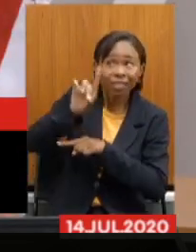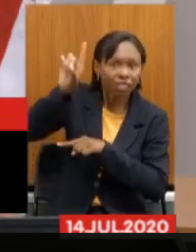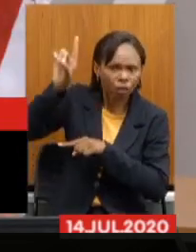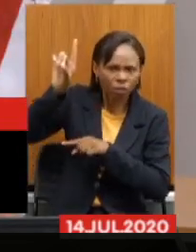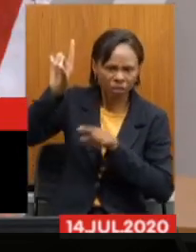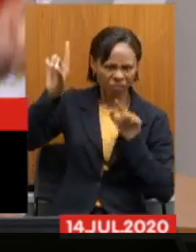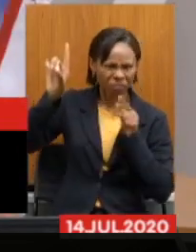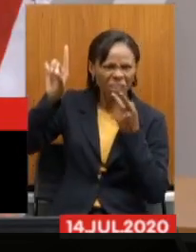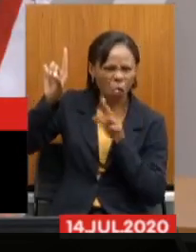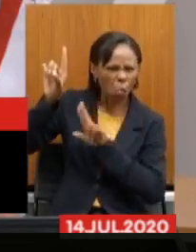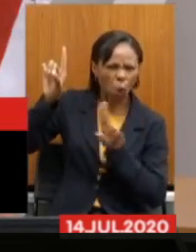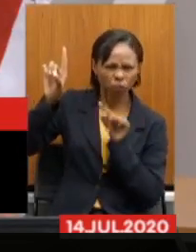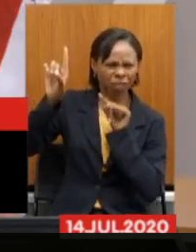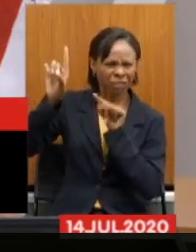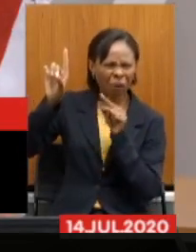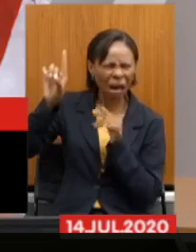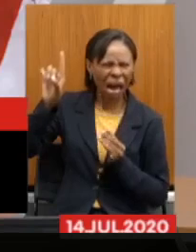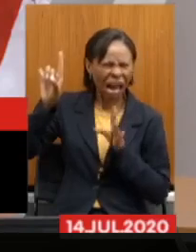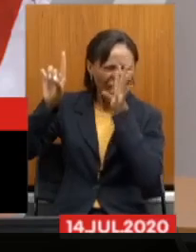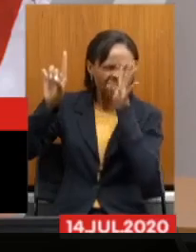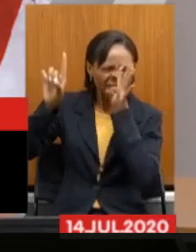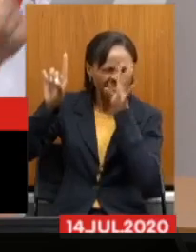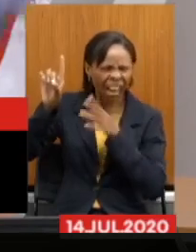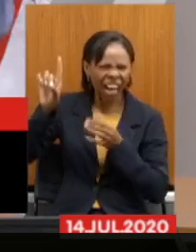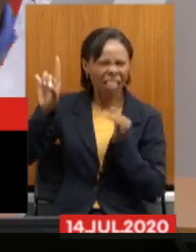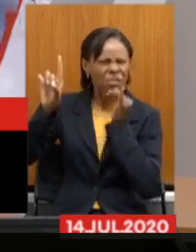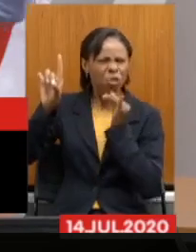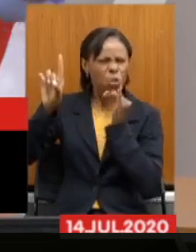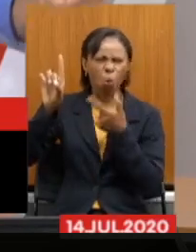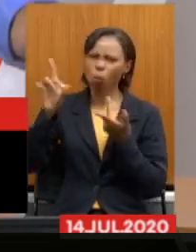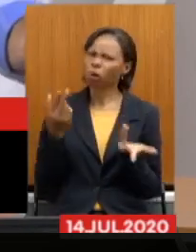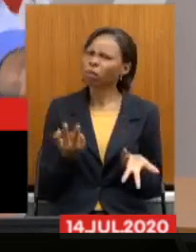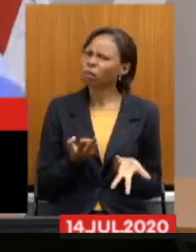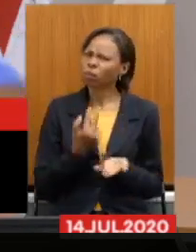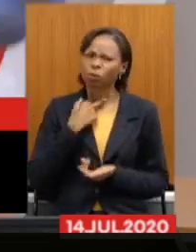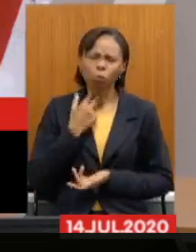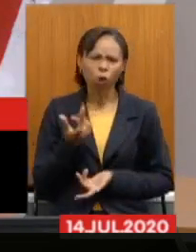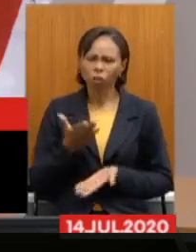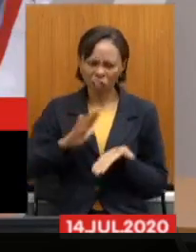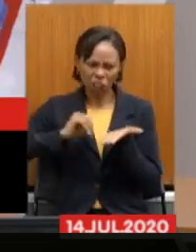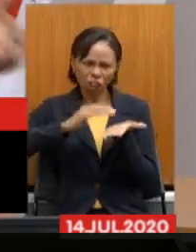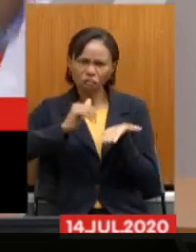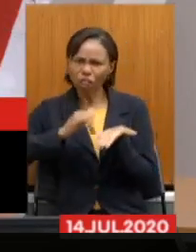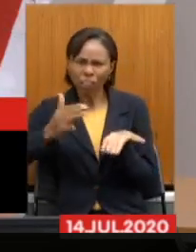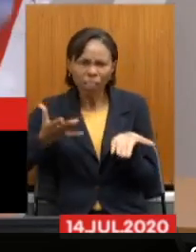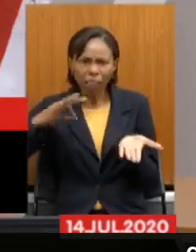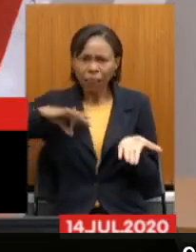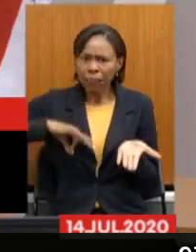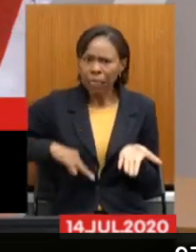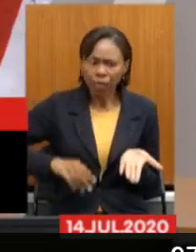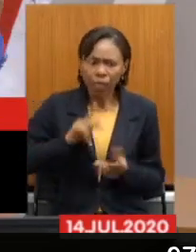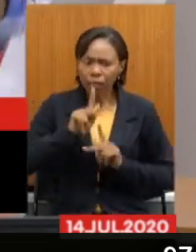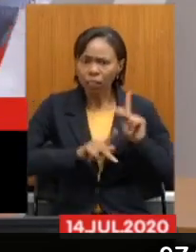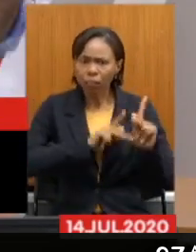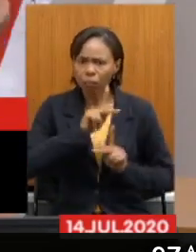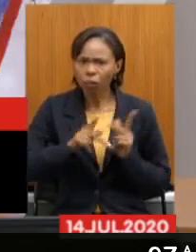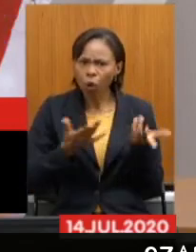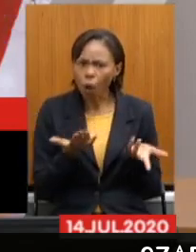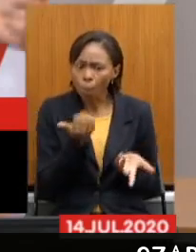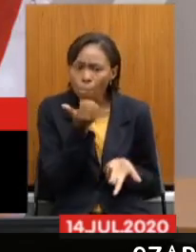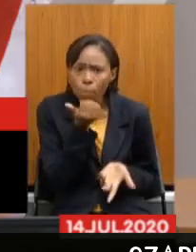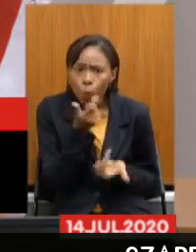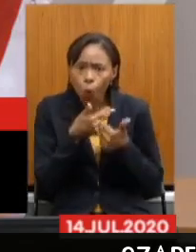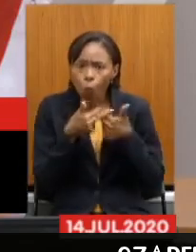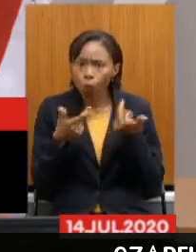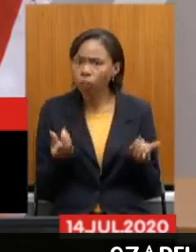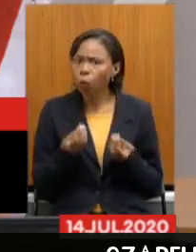em vão. Não pode usar o nome de Deus em vão. Porque tirar o pão do trabalhador é um pecado mortal. E se hoje estão ensinando a nossa